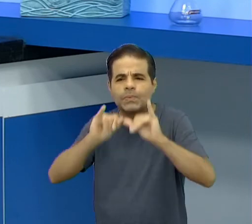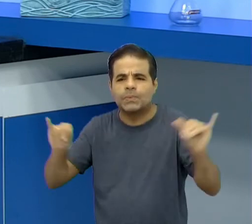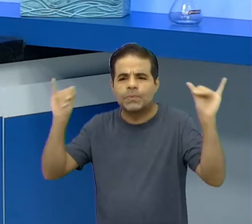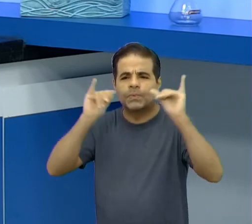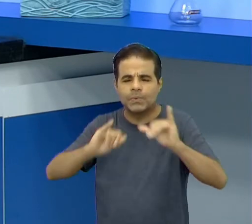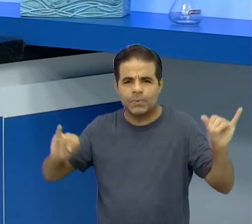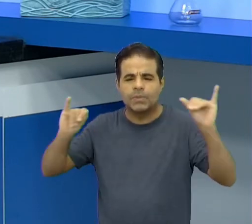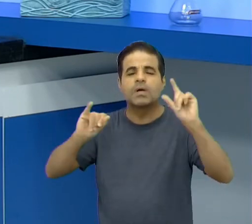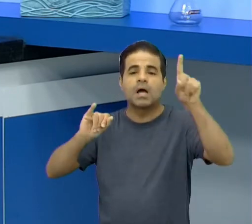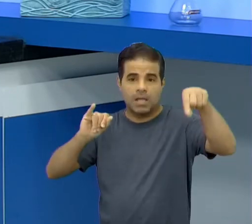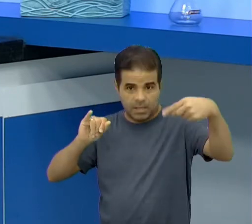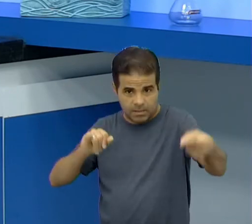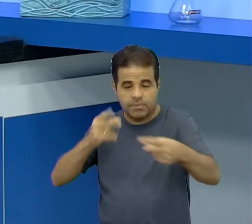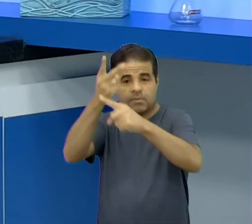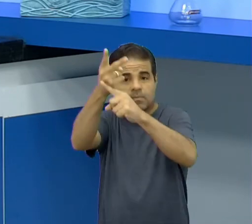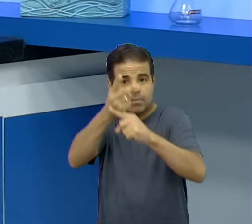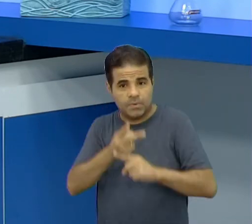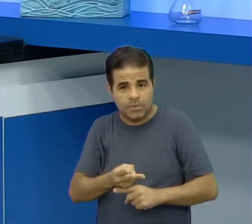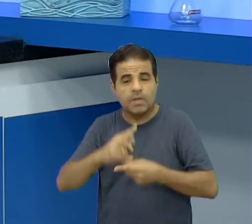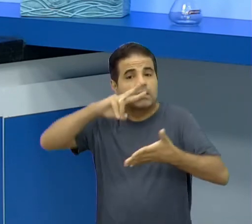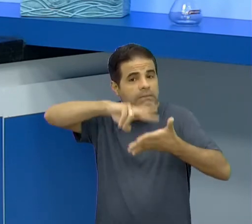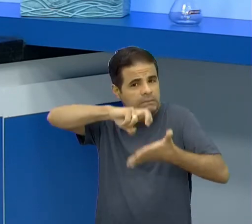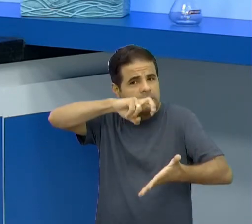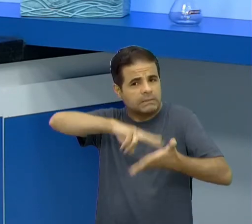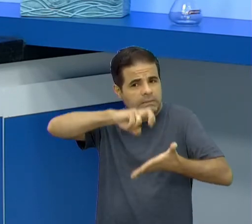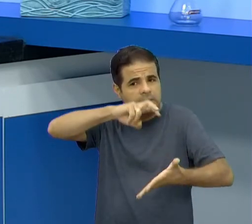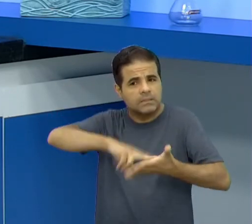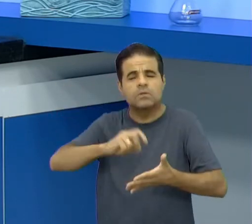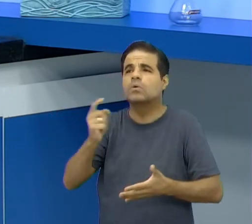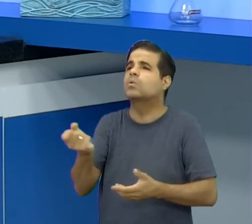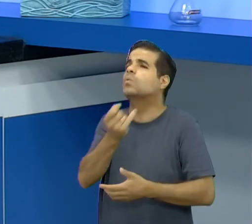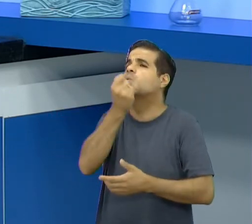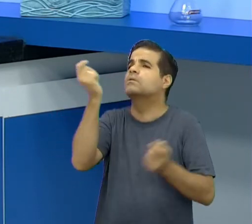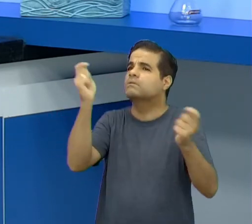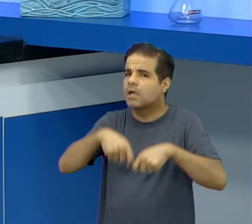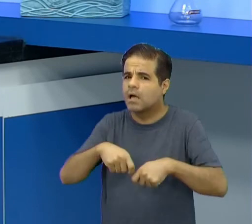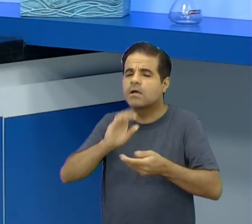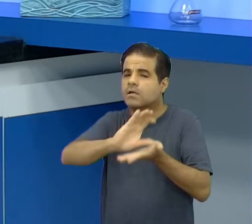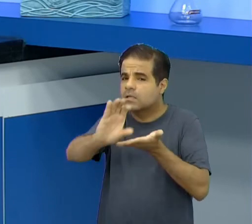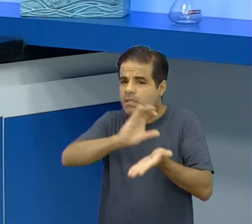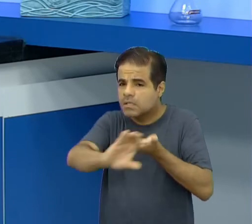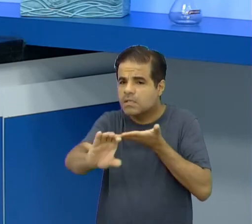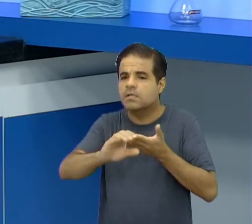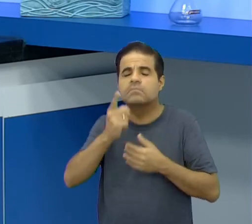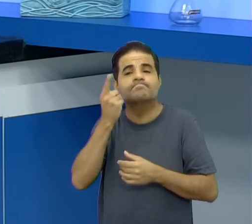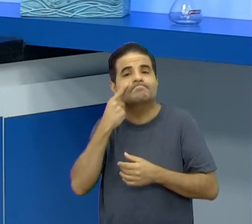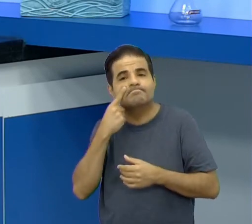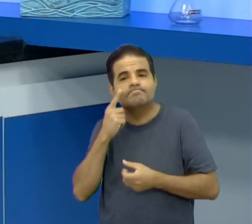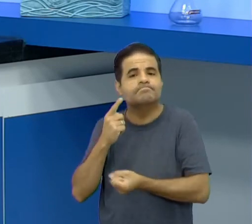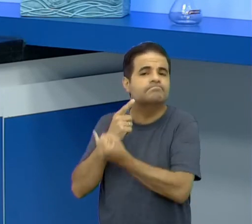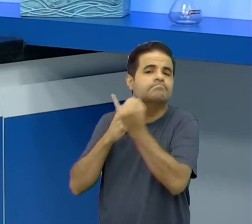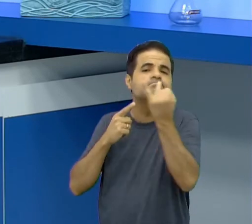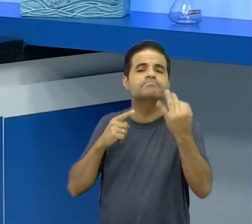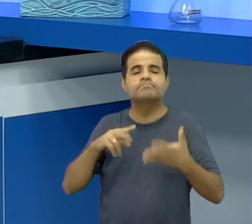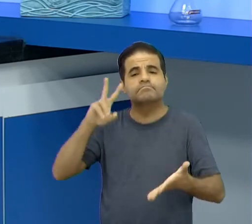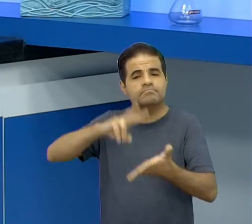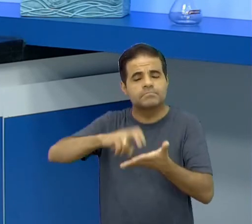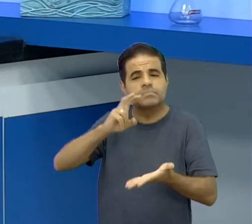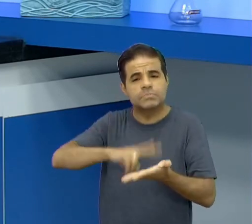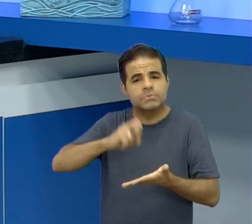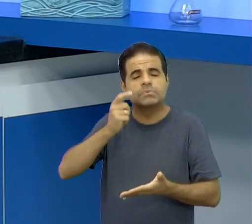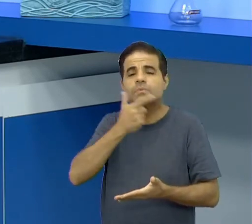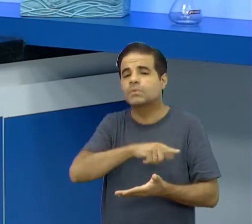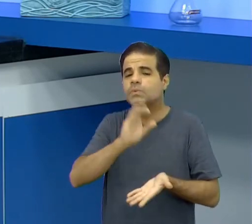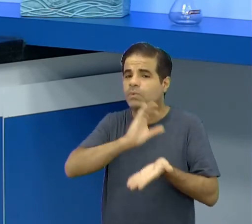Mas aí vocês procuram a taxa e procuram aí quanto vocês podem investir para saber mais ou menos quanto vocês vão ganhar aí com esse